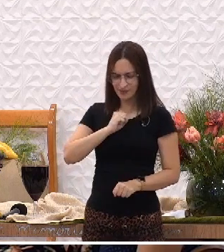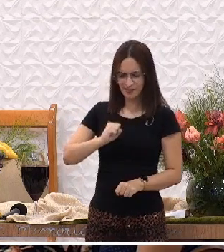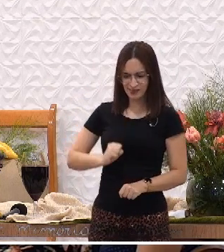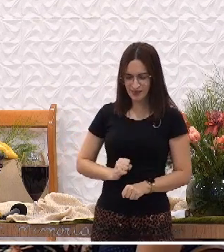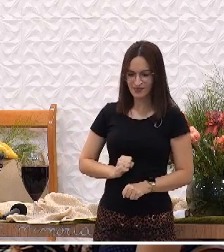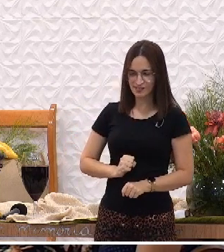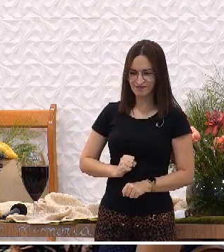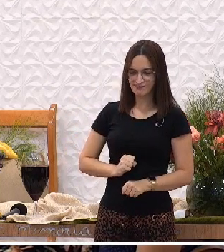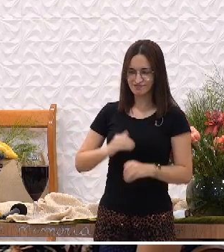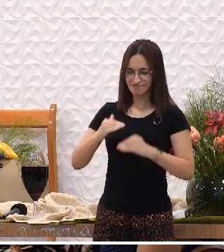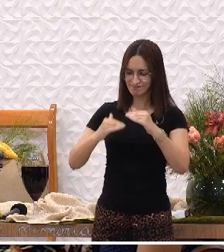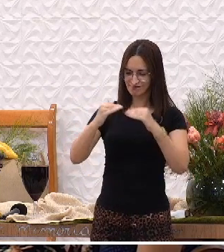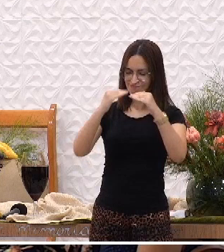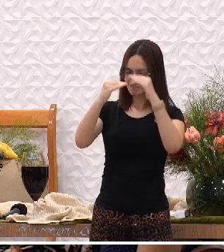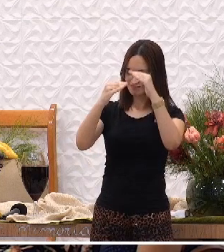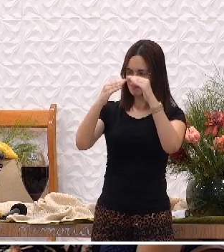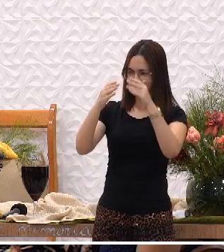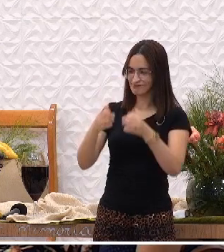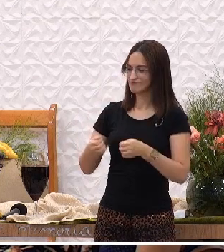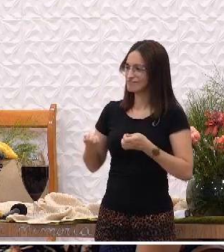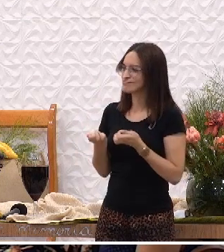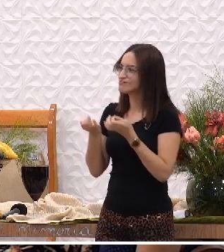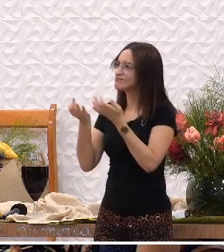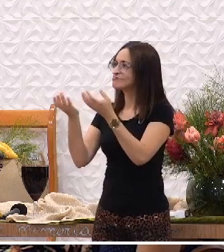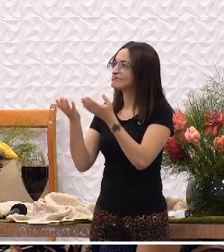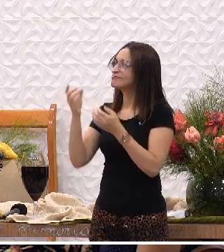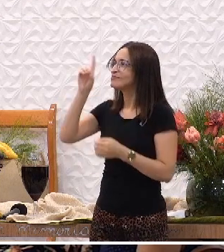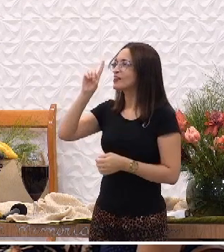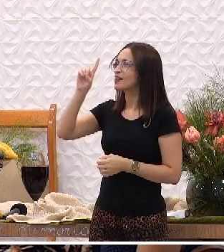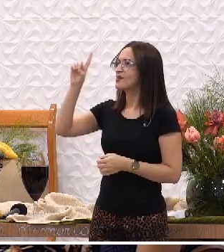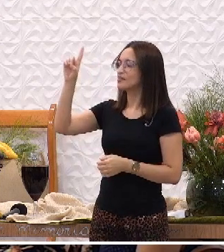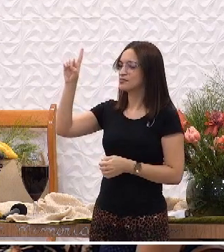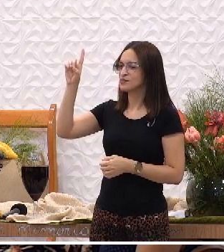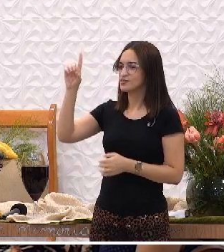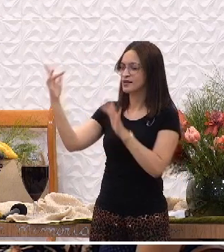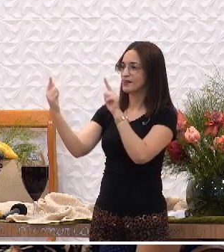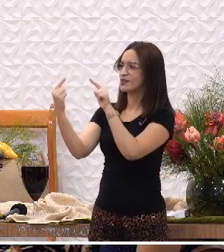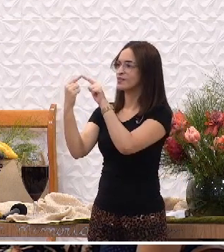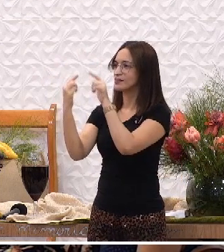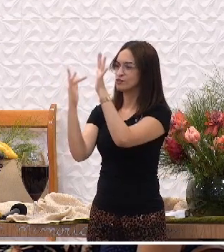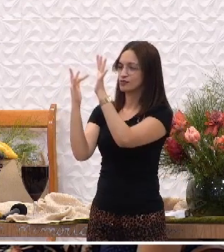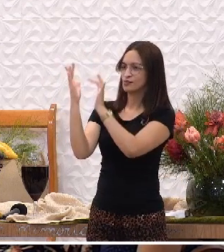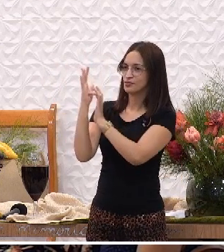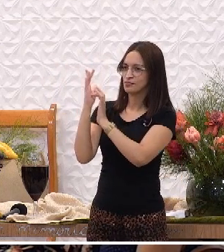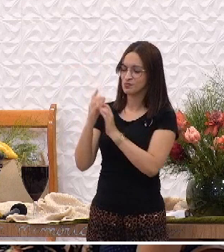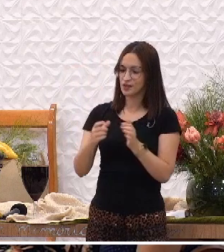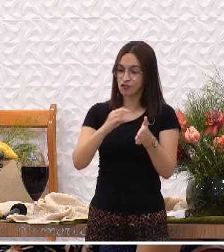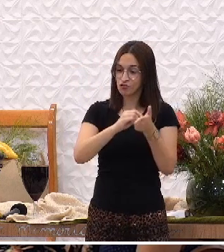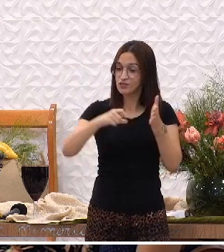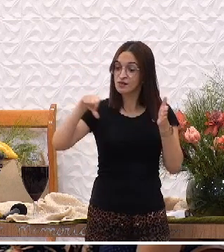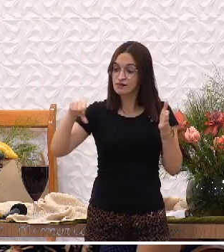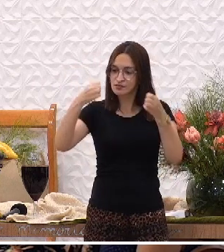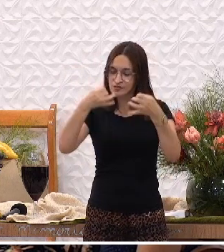sacrifícios espirituais agradáveis a Deus por meio de Jesus Cristo. E o versículo 9, que é mais conhecido, diz o seguinte: